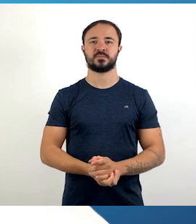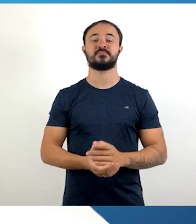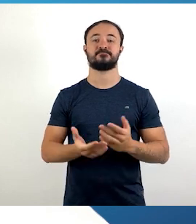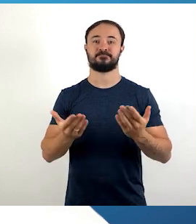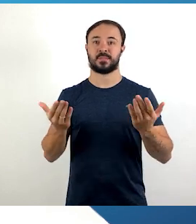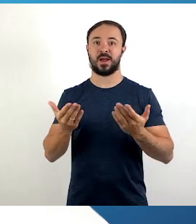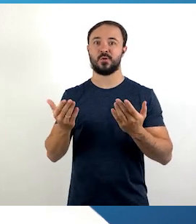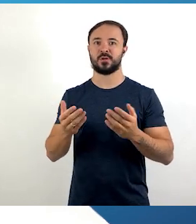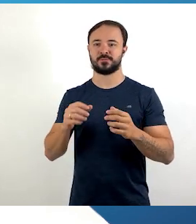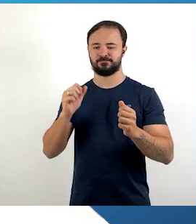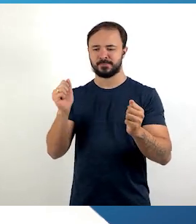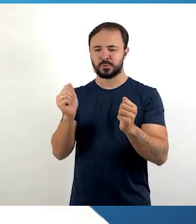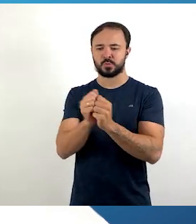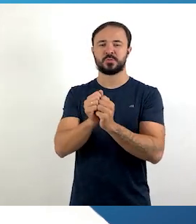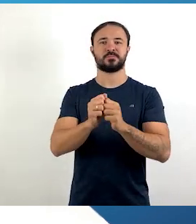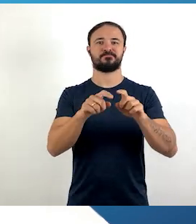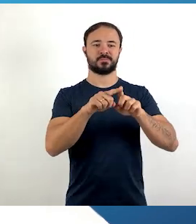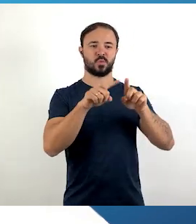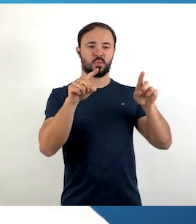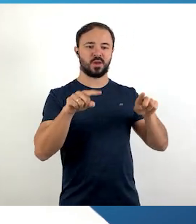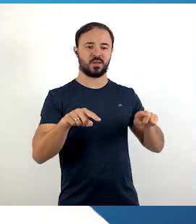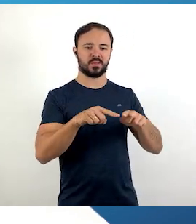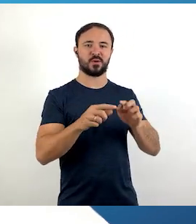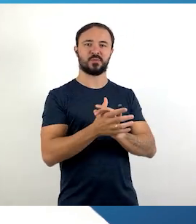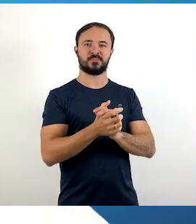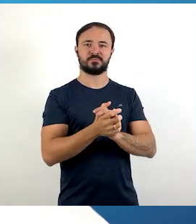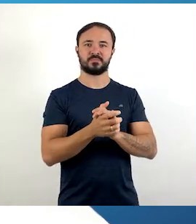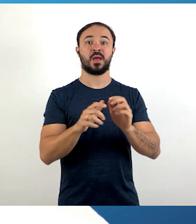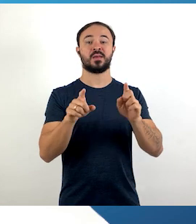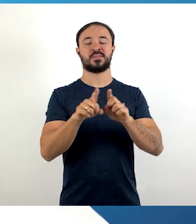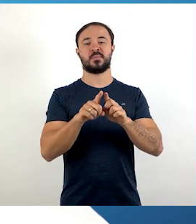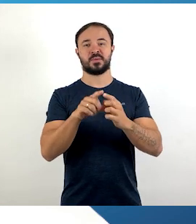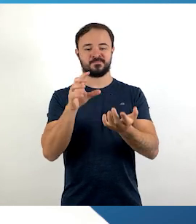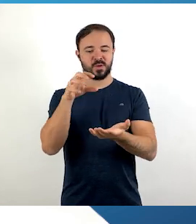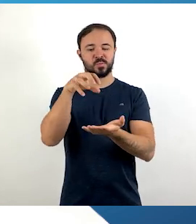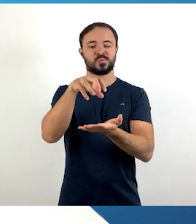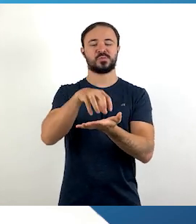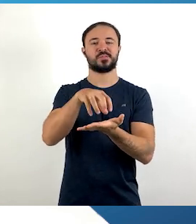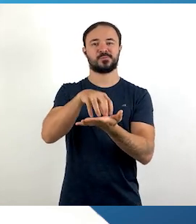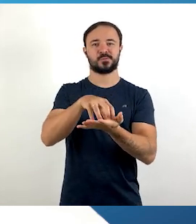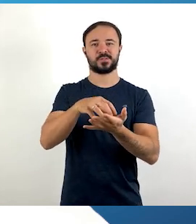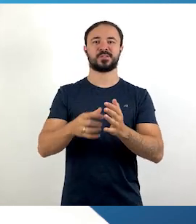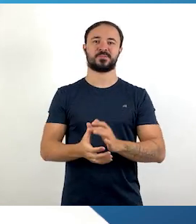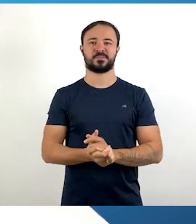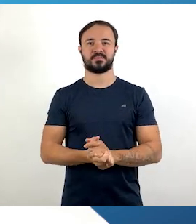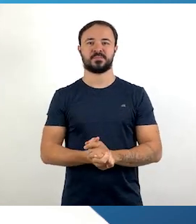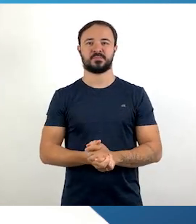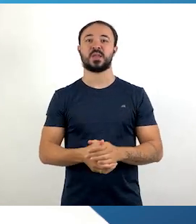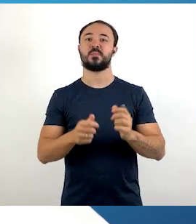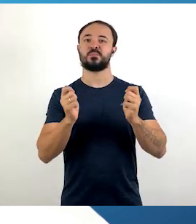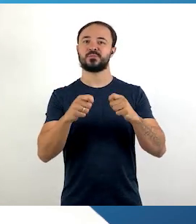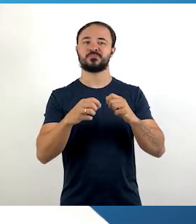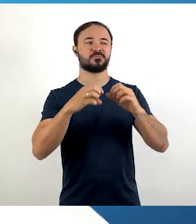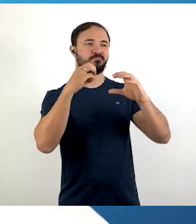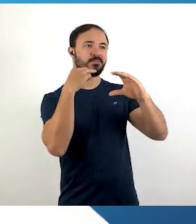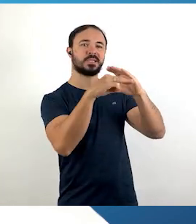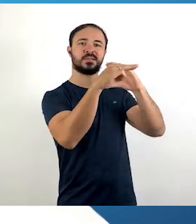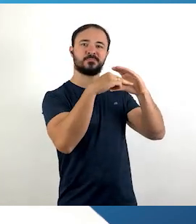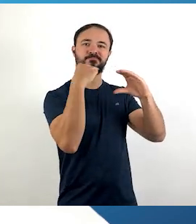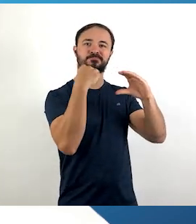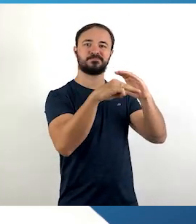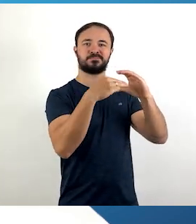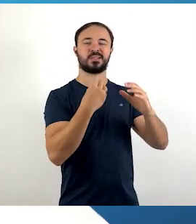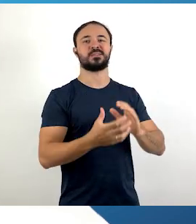Vamos acoplar agora a nossa estrutura retangular e nós temos a parte central do satélite, onde receberia e enviaria